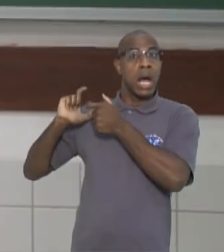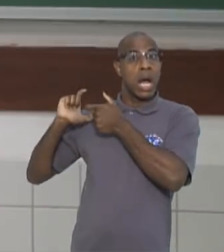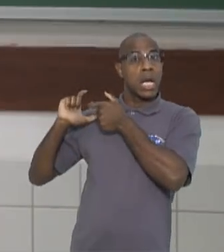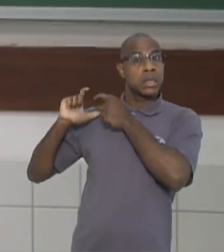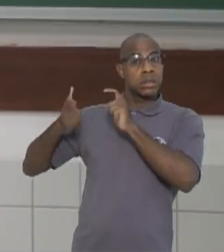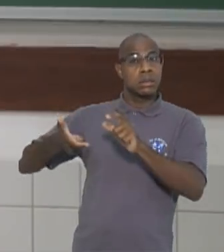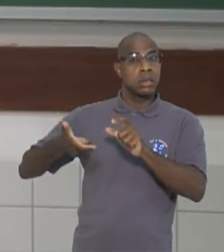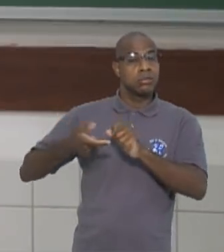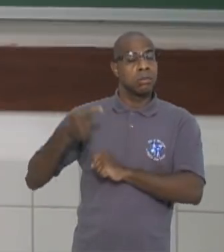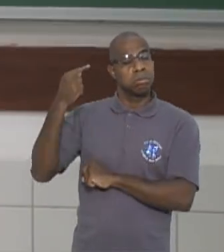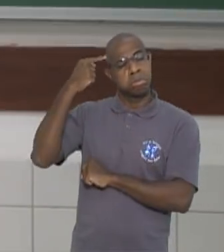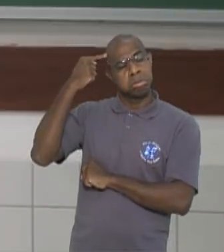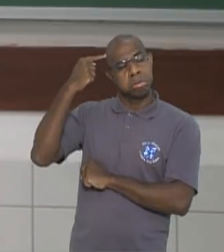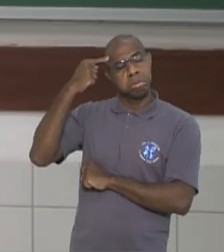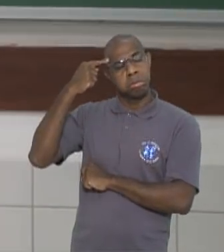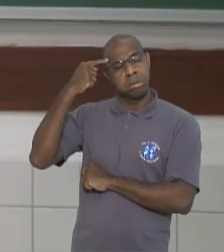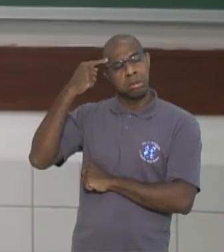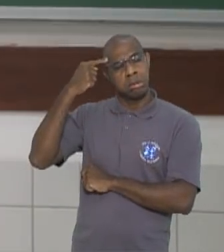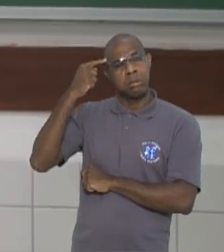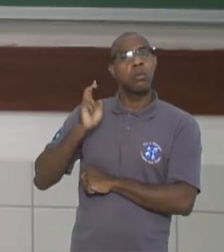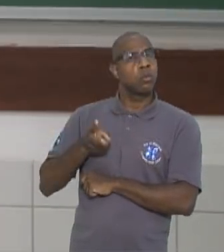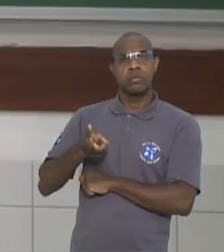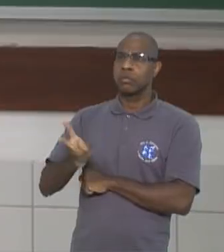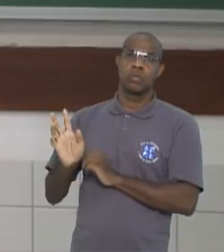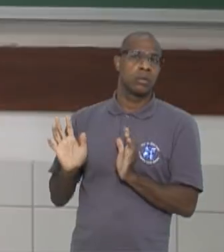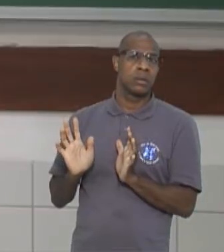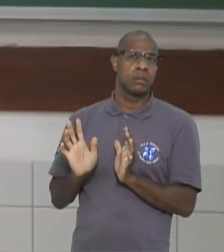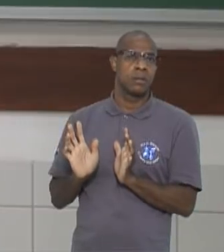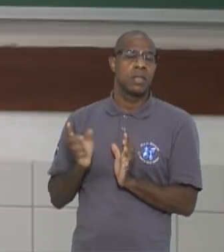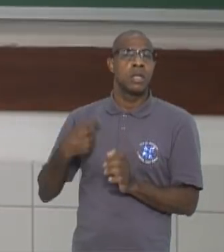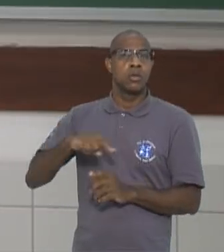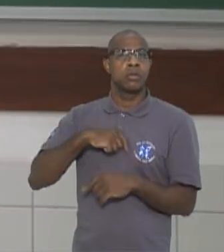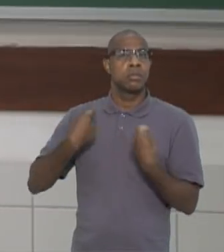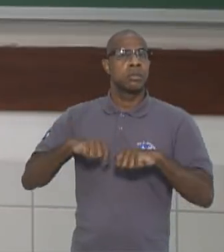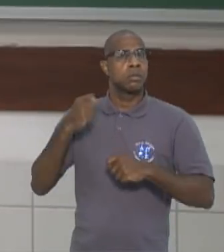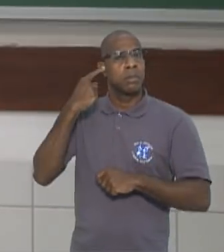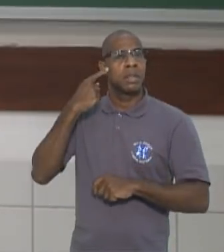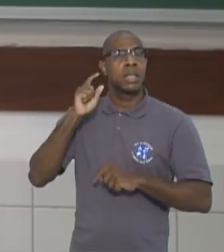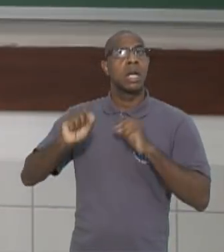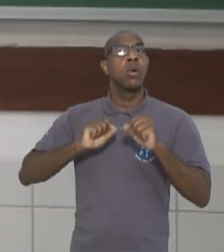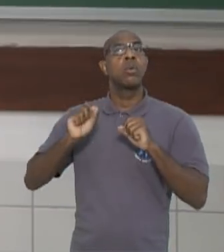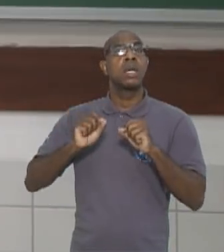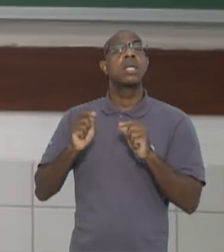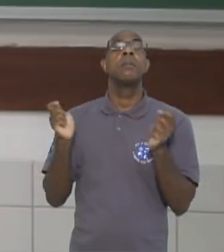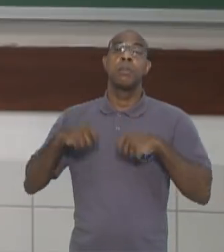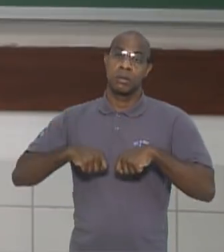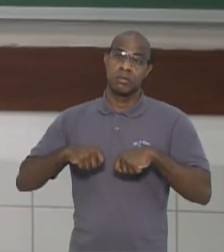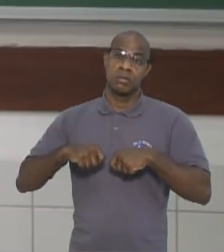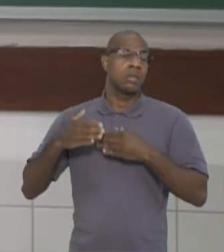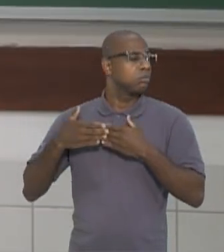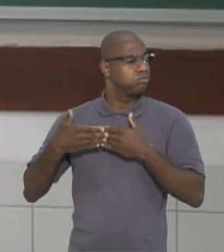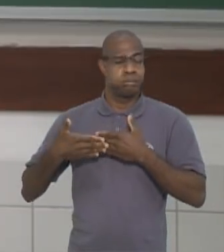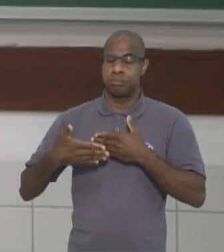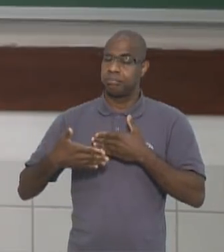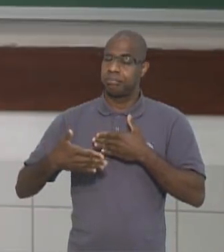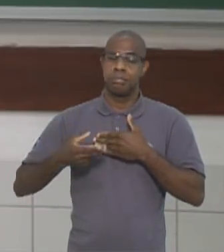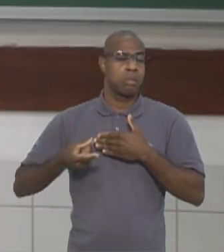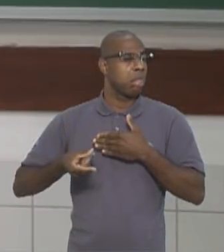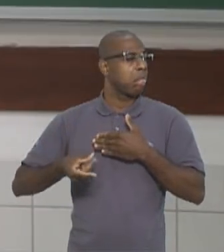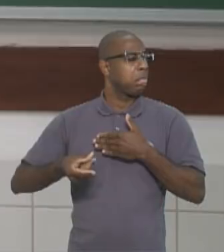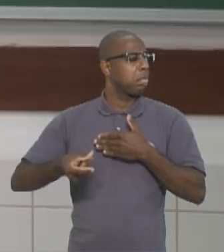a mentalidade, isso continua. Então a gente tem que se pensar também que pode ser que ela vá além do que ela